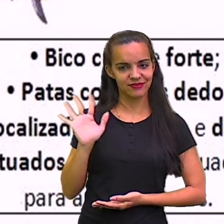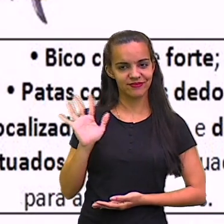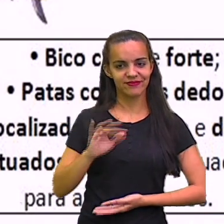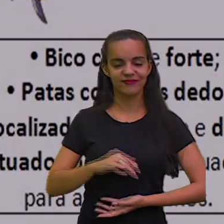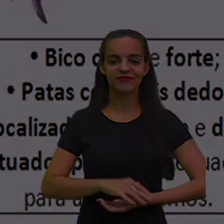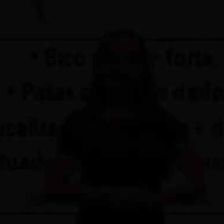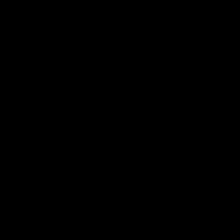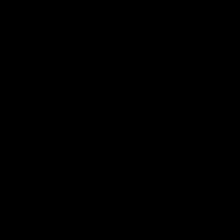breve